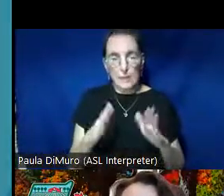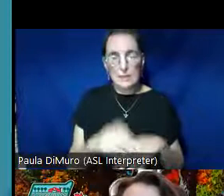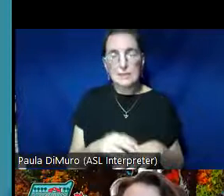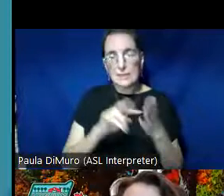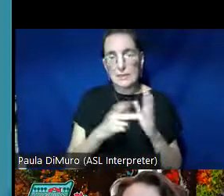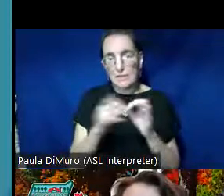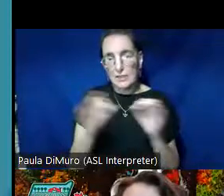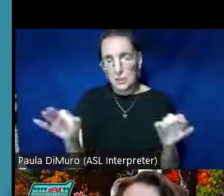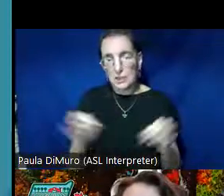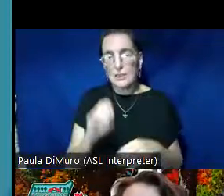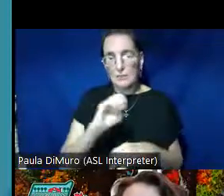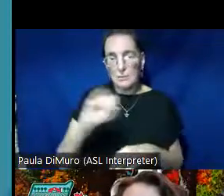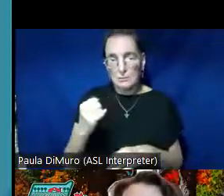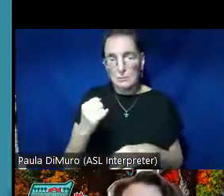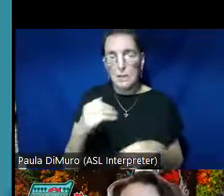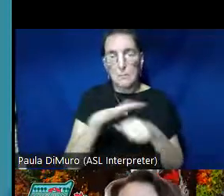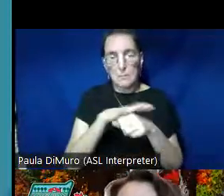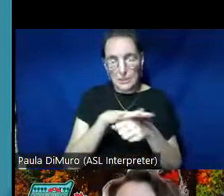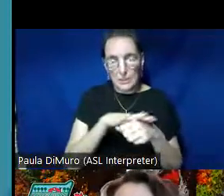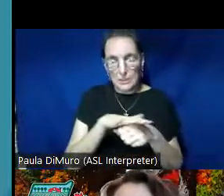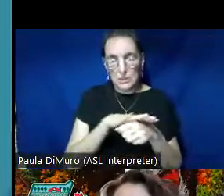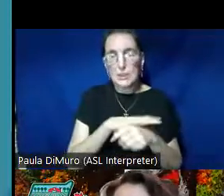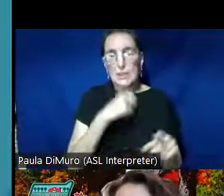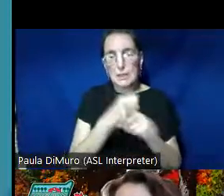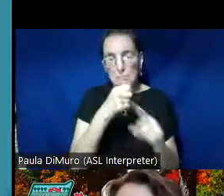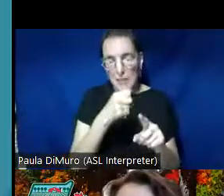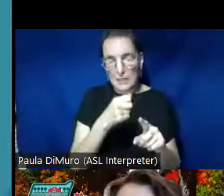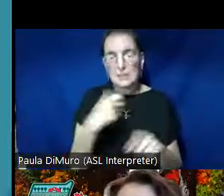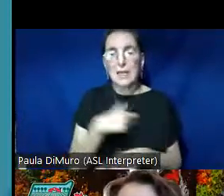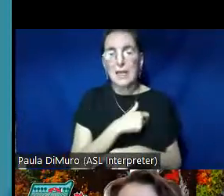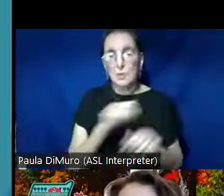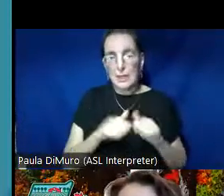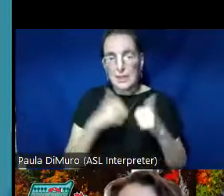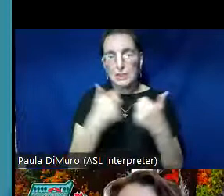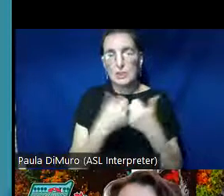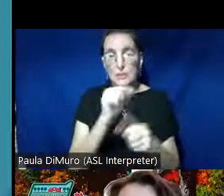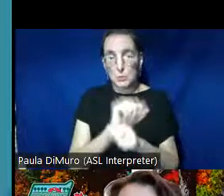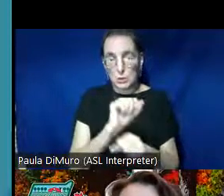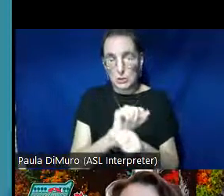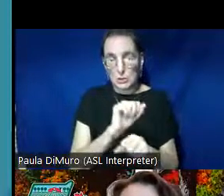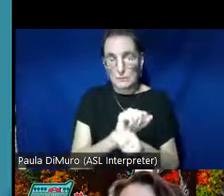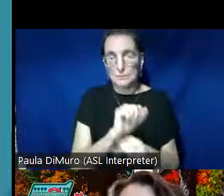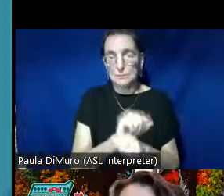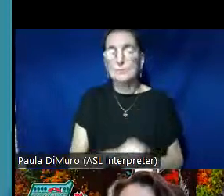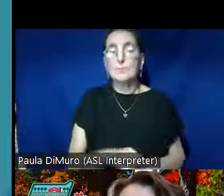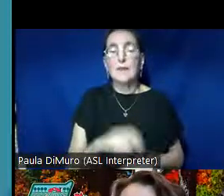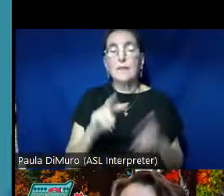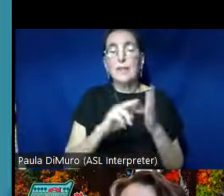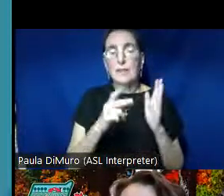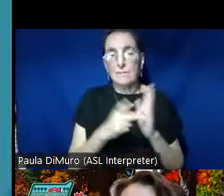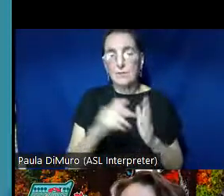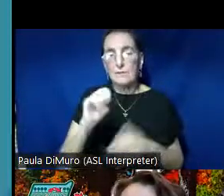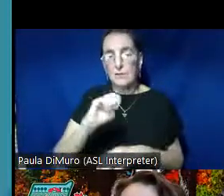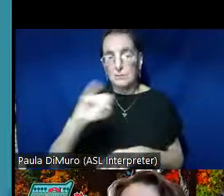Alguma dicas forma de definição de população que impacta o trabalho nas